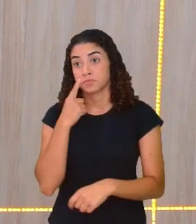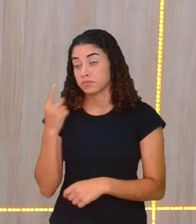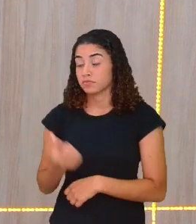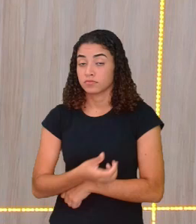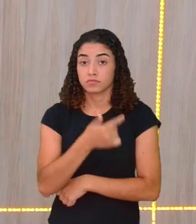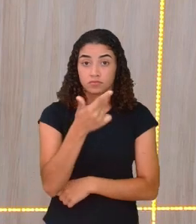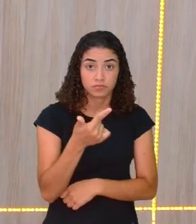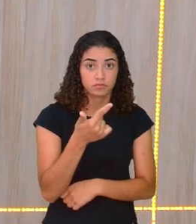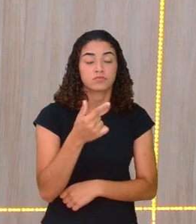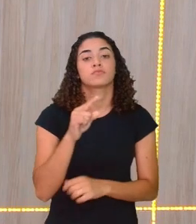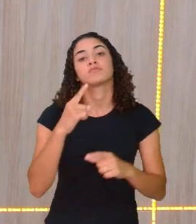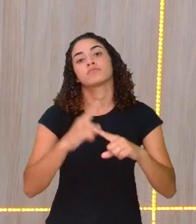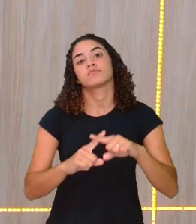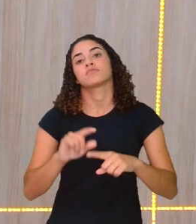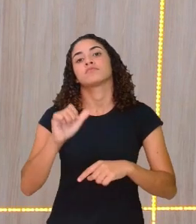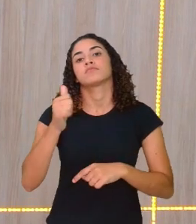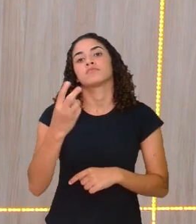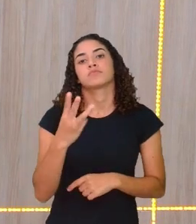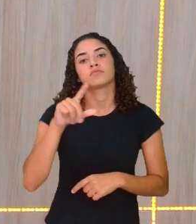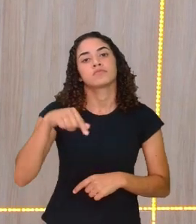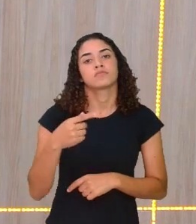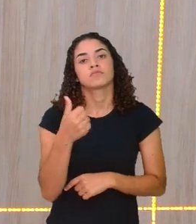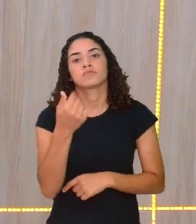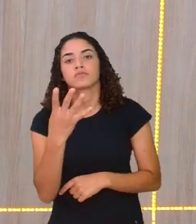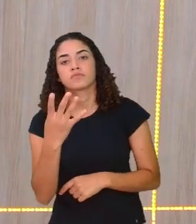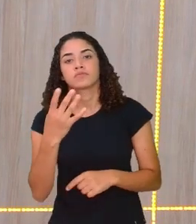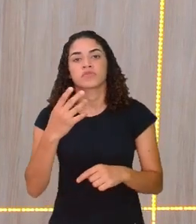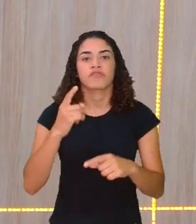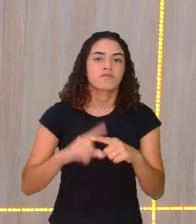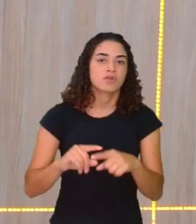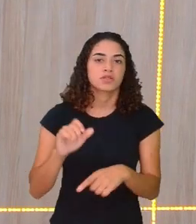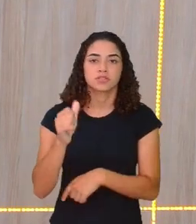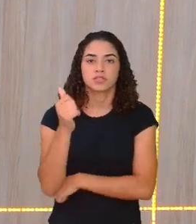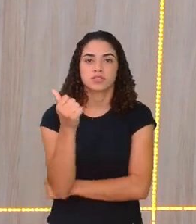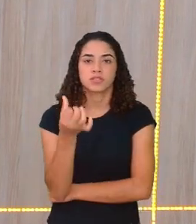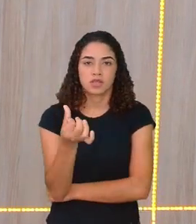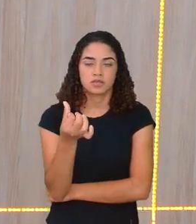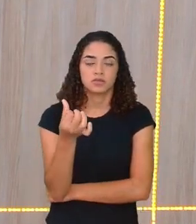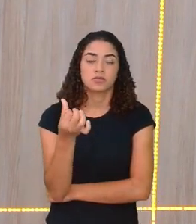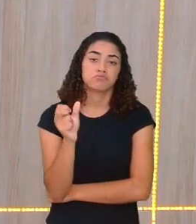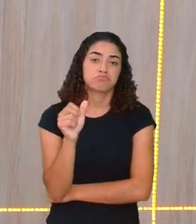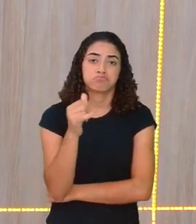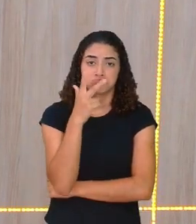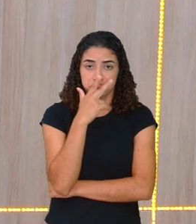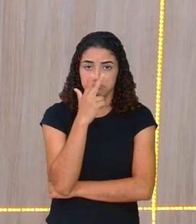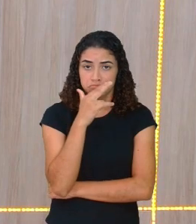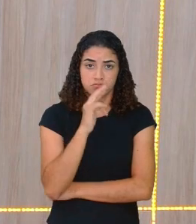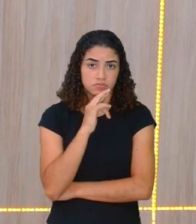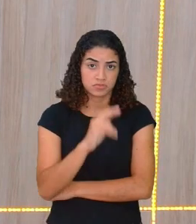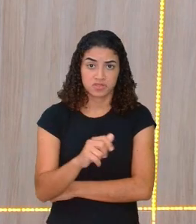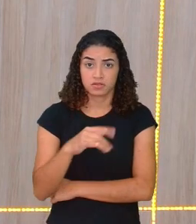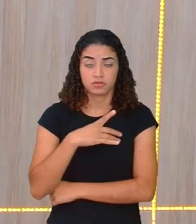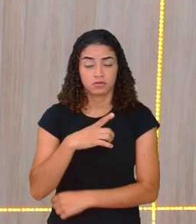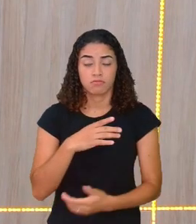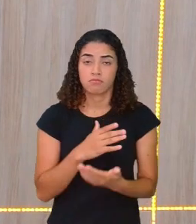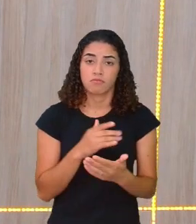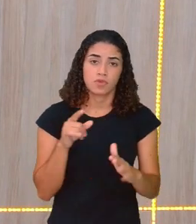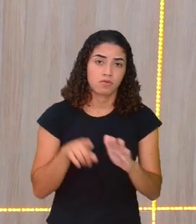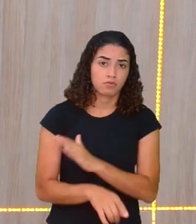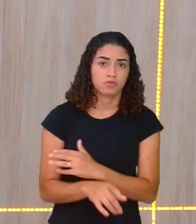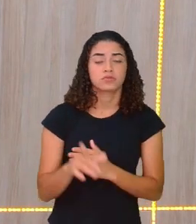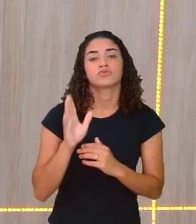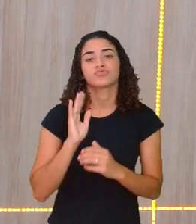vezes 3,14 vezes 6. Esse é o mesmo resultado. Tem questão que a gente vem com o diâmetro